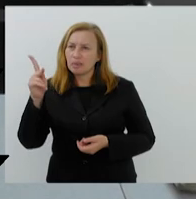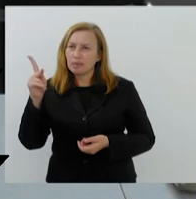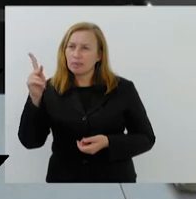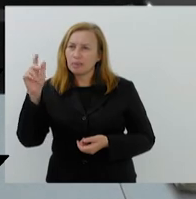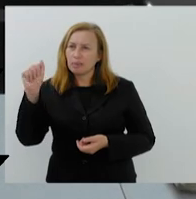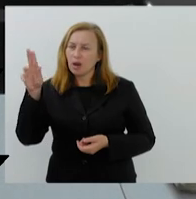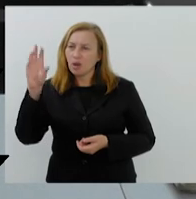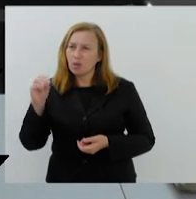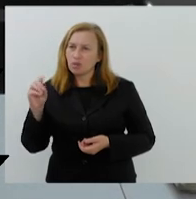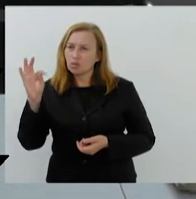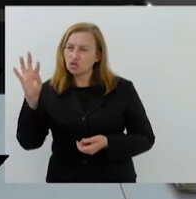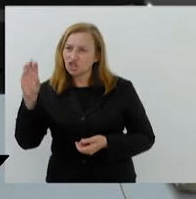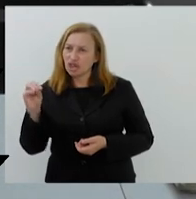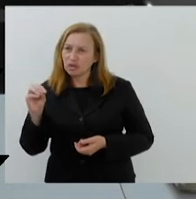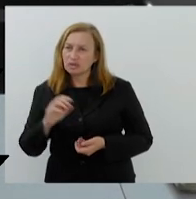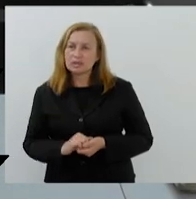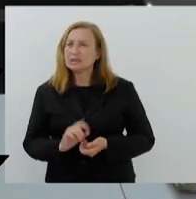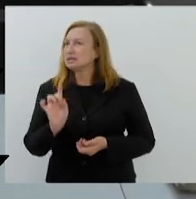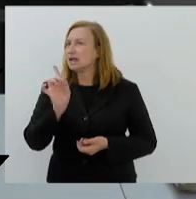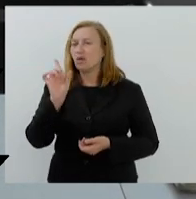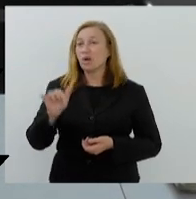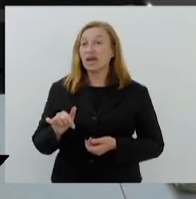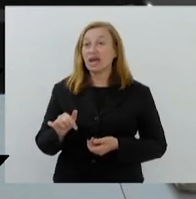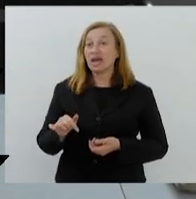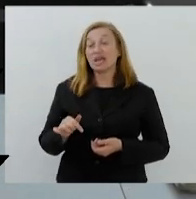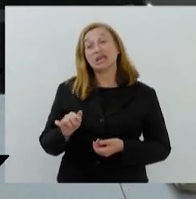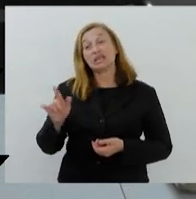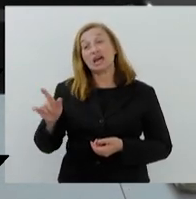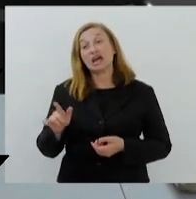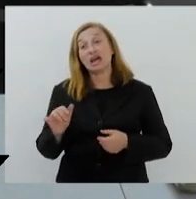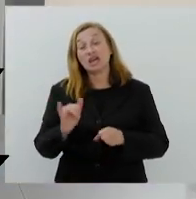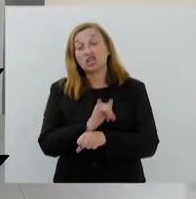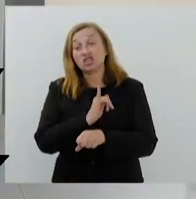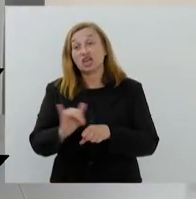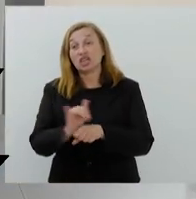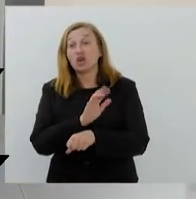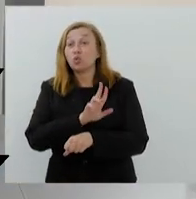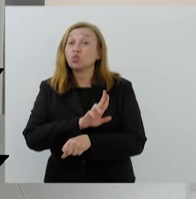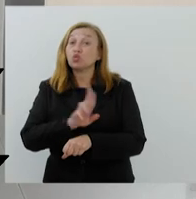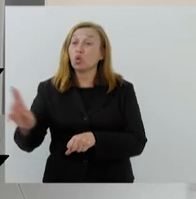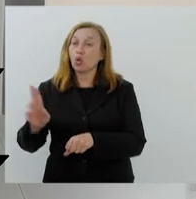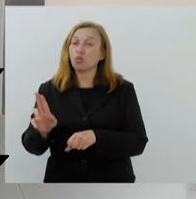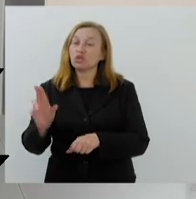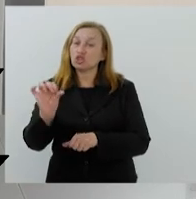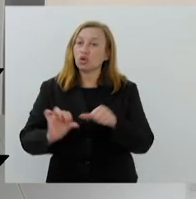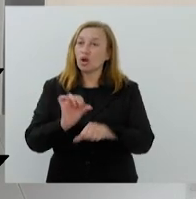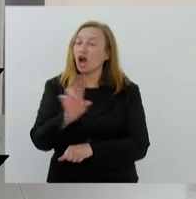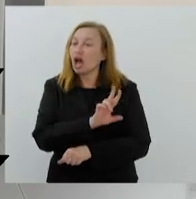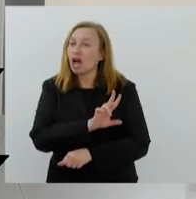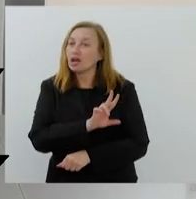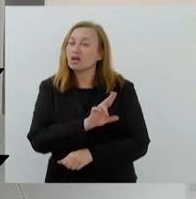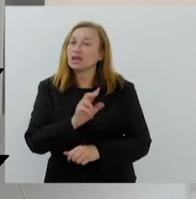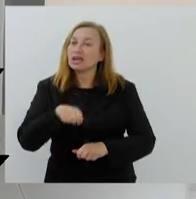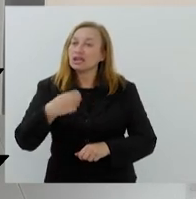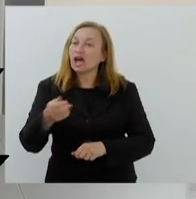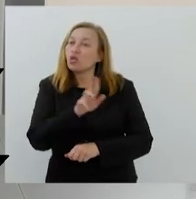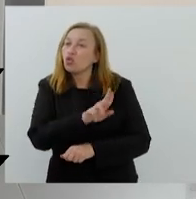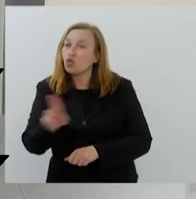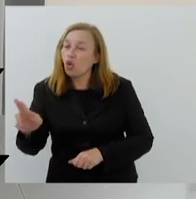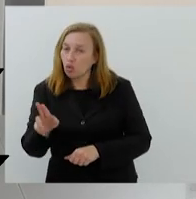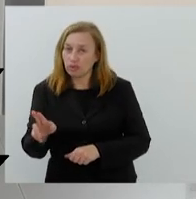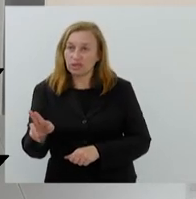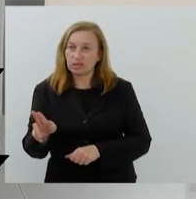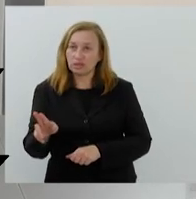Gustavo. Barra, não, mas não, mas não é isso. Ele dá alternativa do nome do ele ator. Ele dá alternativa. É estação Paulo Gustavo Amaral Monteiro